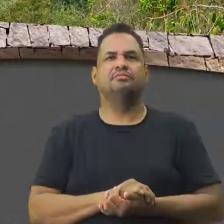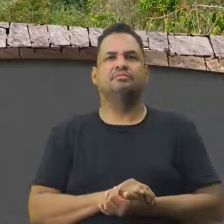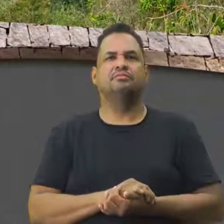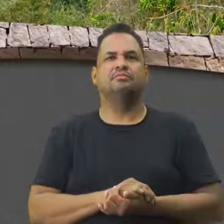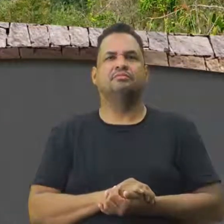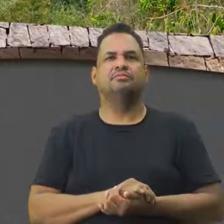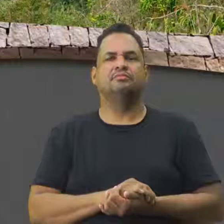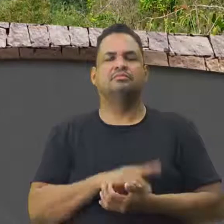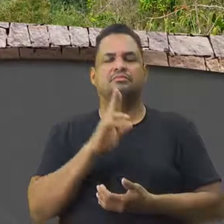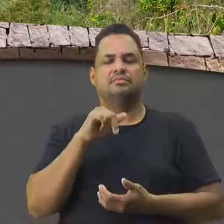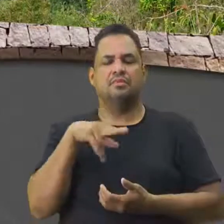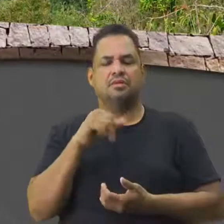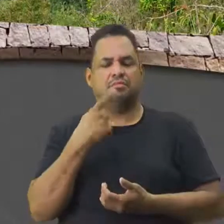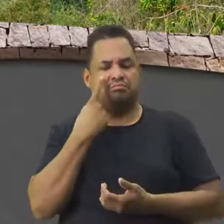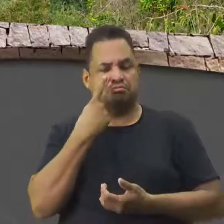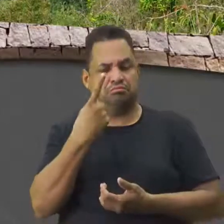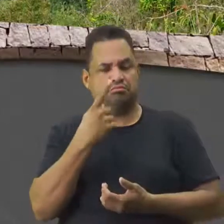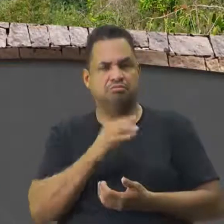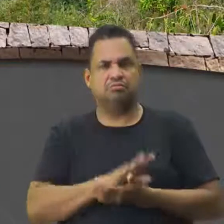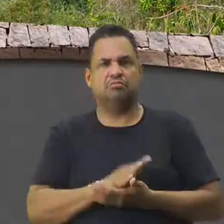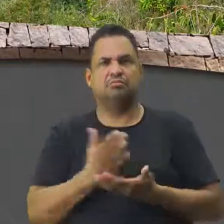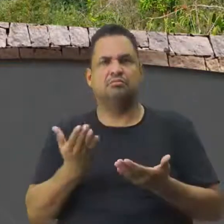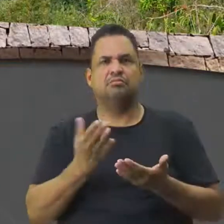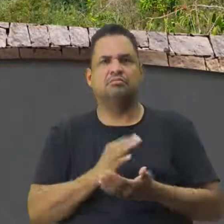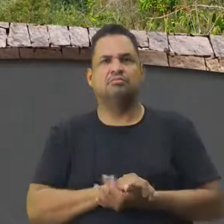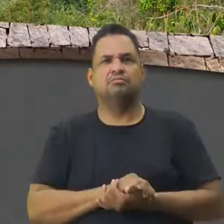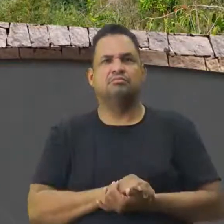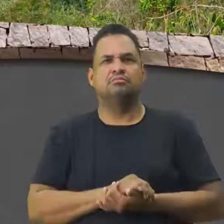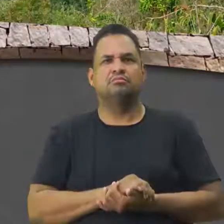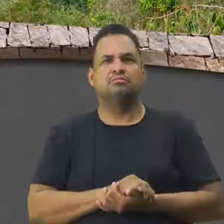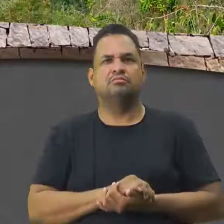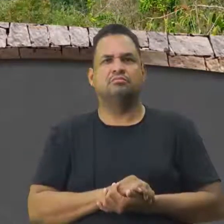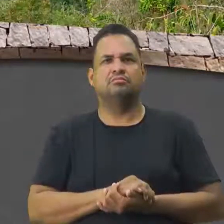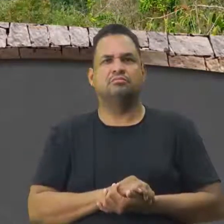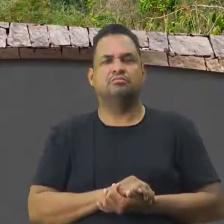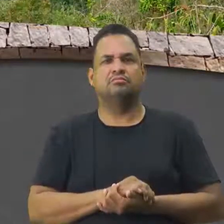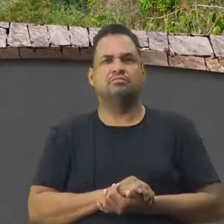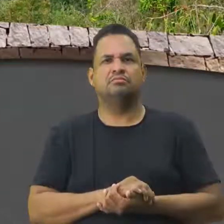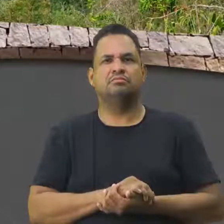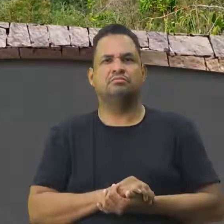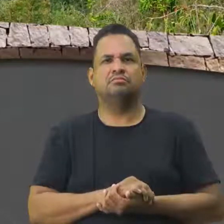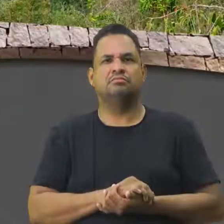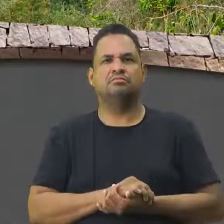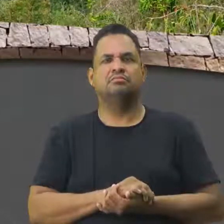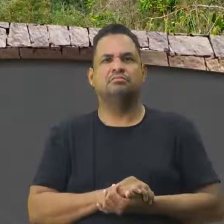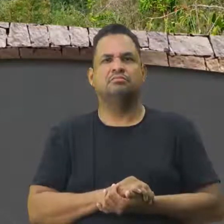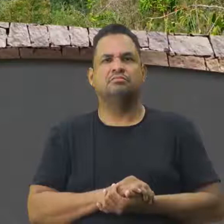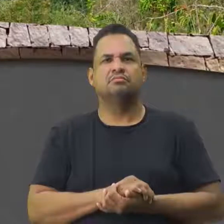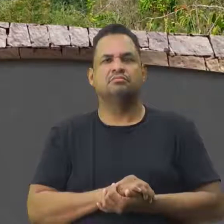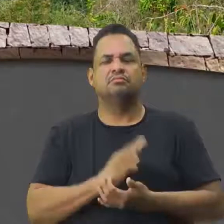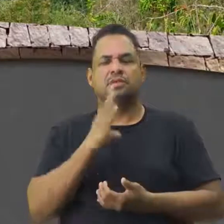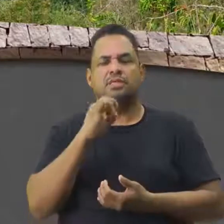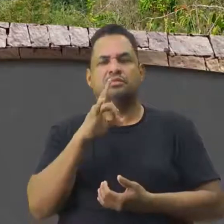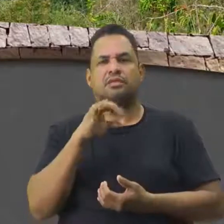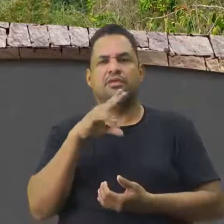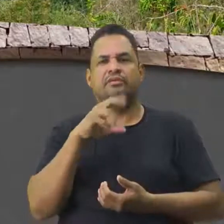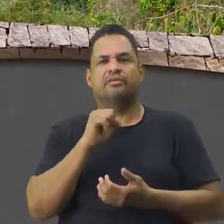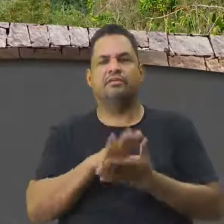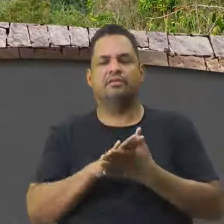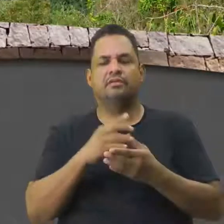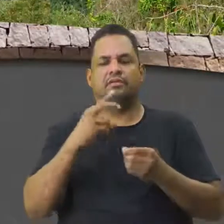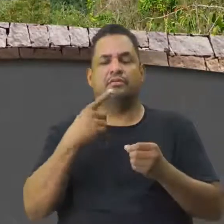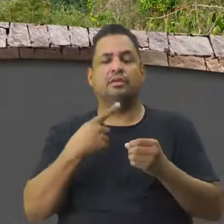Nunca vi assim, professor Arimatea, uma cobra fazendo desse jeito. A cobra fica só lá. Tá? Mas Cascavel é uma cidade do